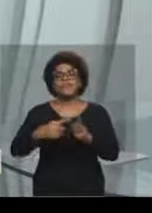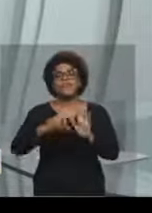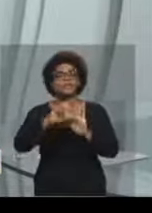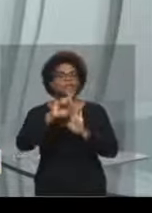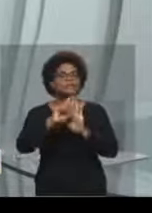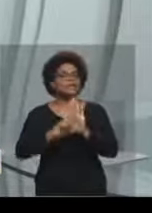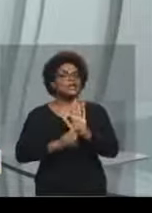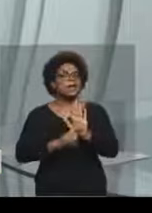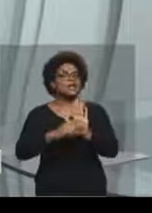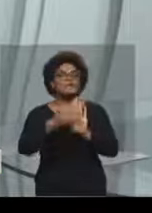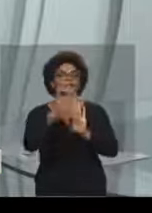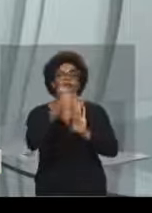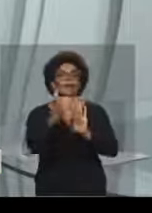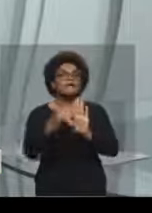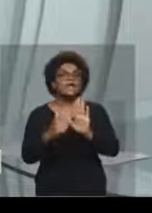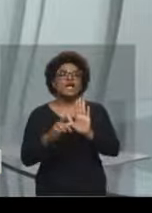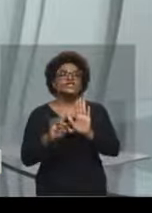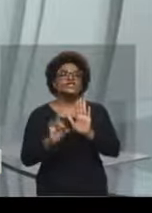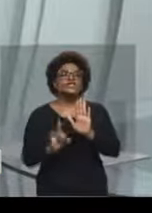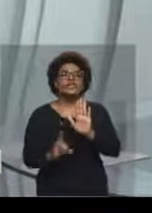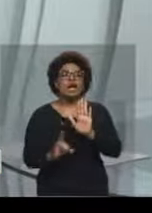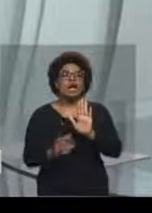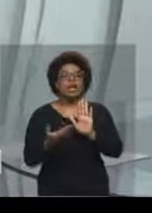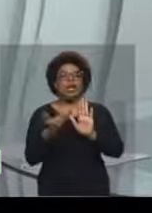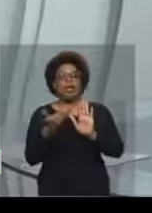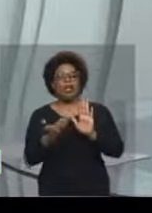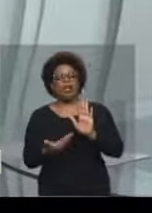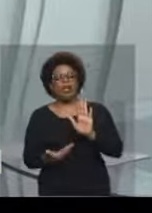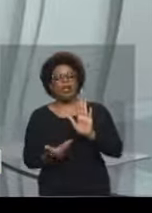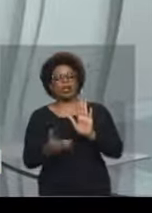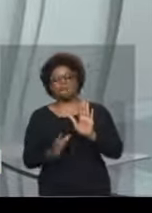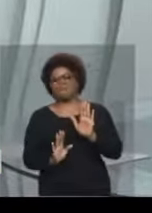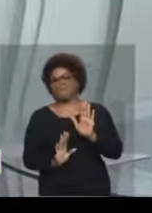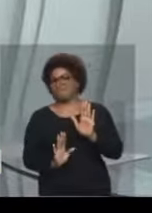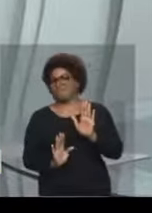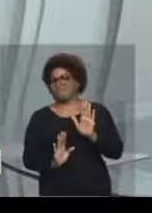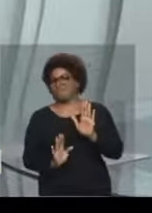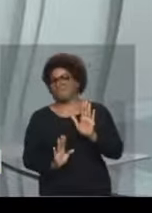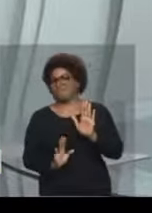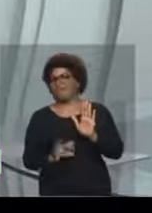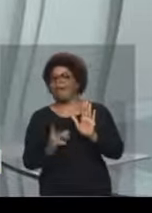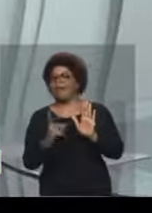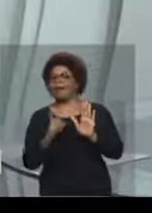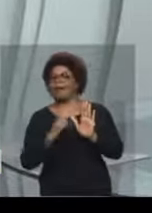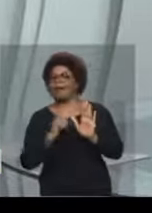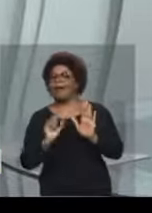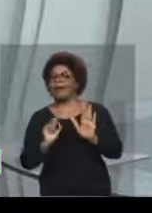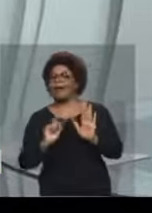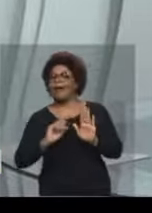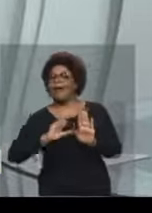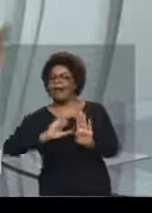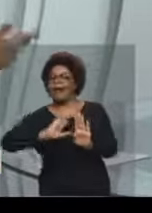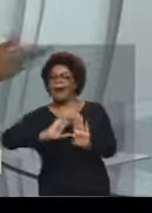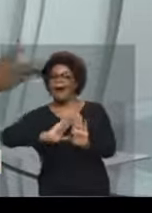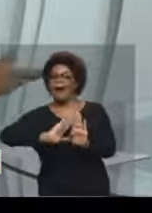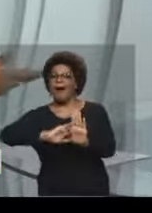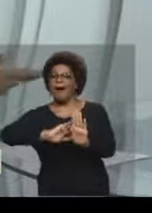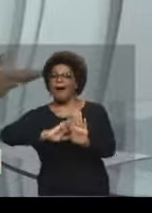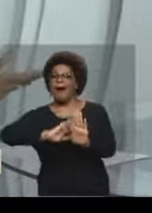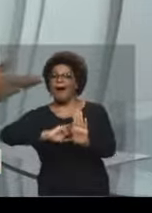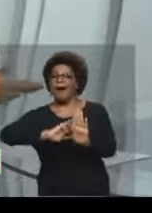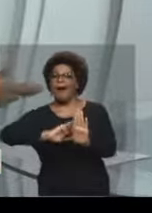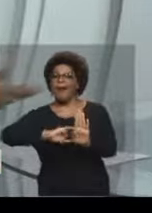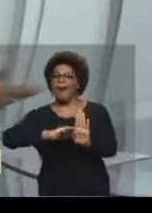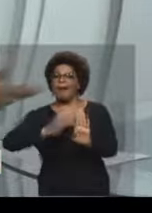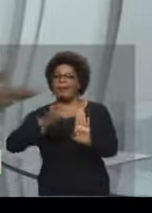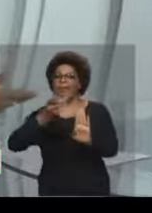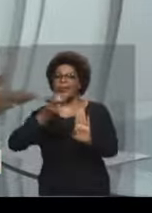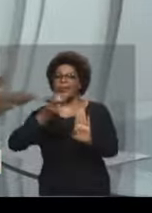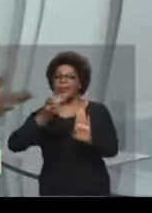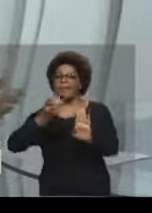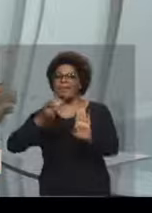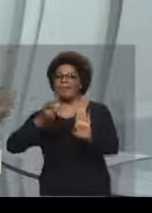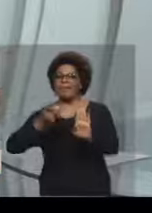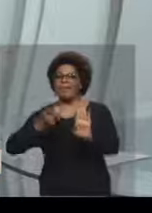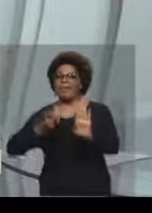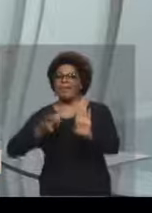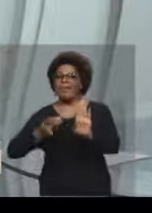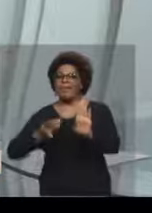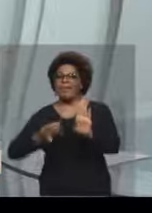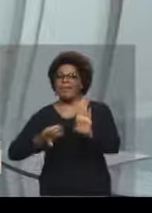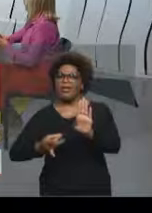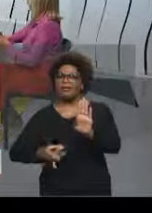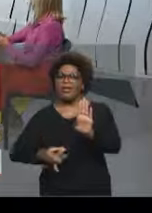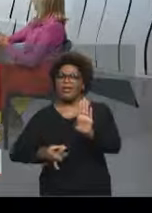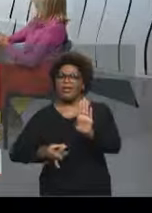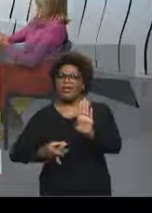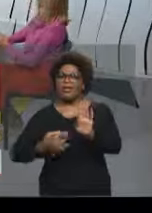só na superfície, ele tem essa situação de mais detalhes, como o Rose falou, a questão